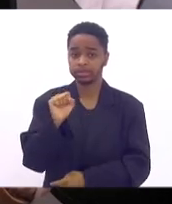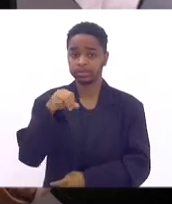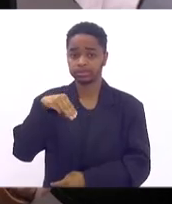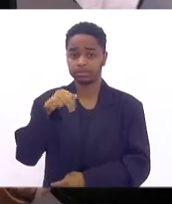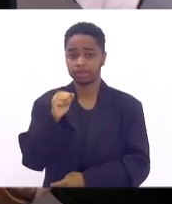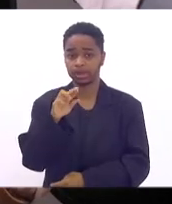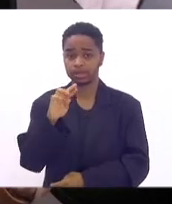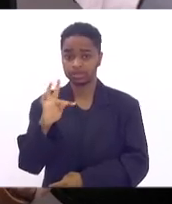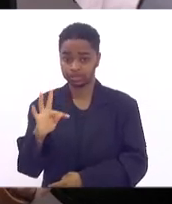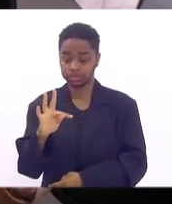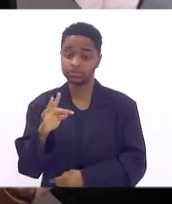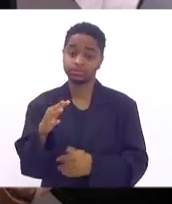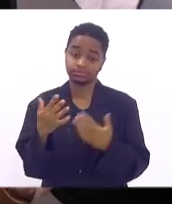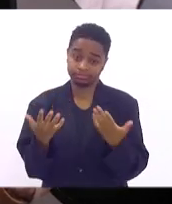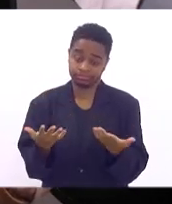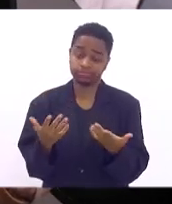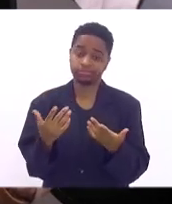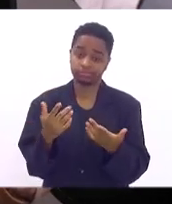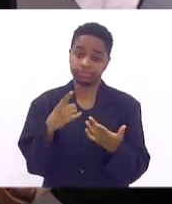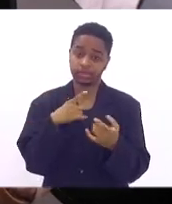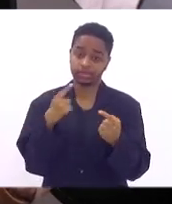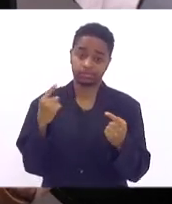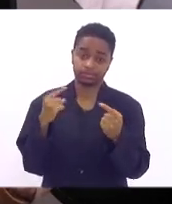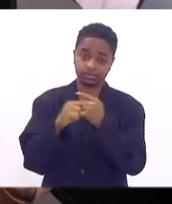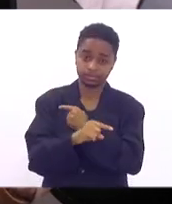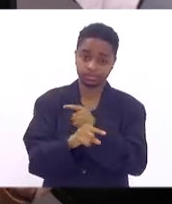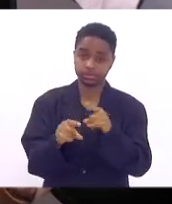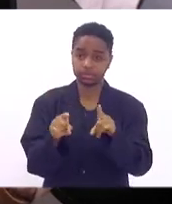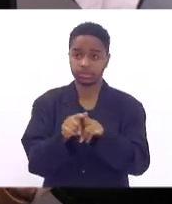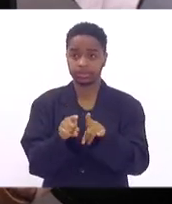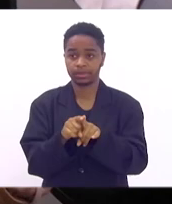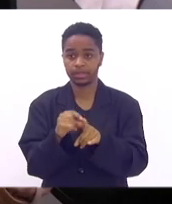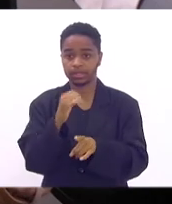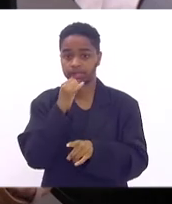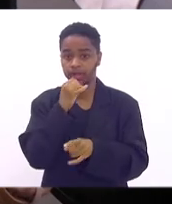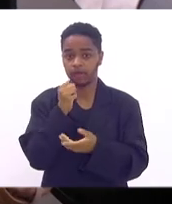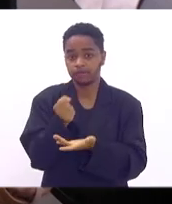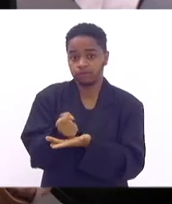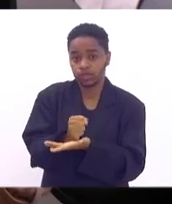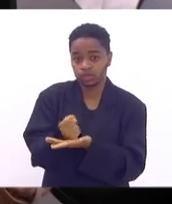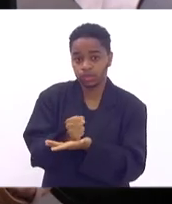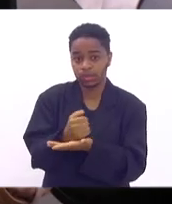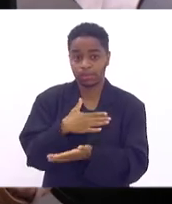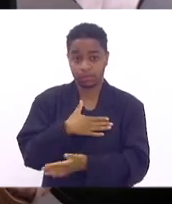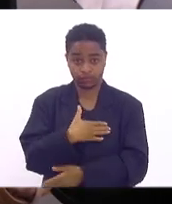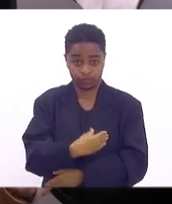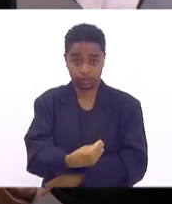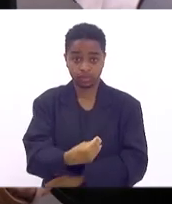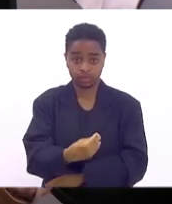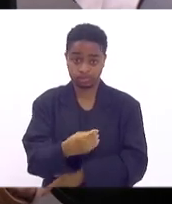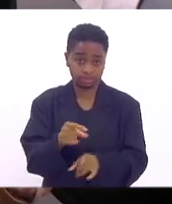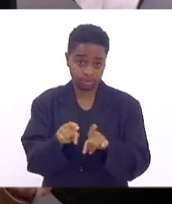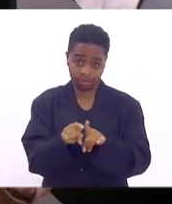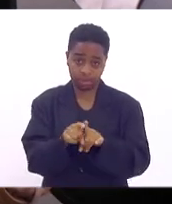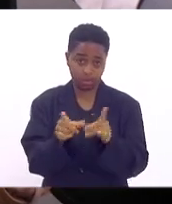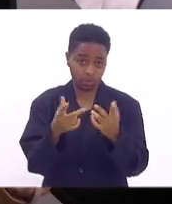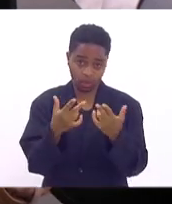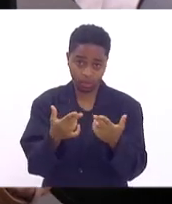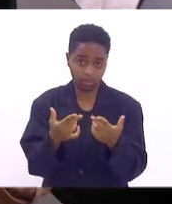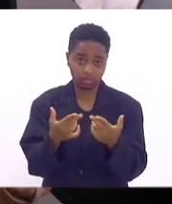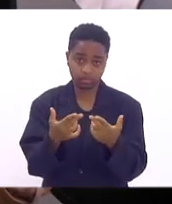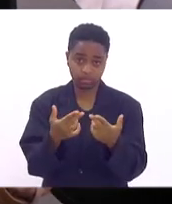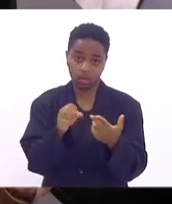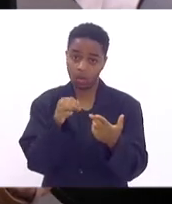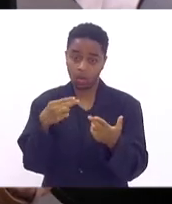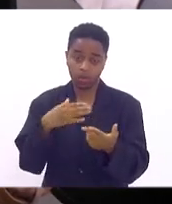Ela faz o movimento inverso. Que o videogame do meu filho, idem, né? Ou